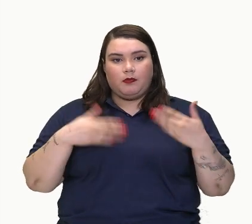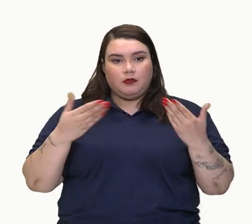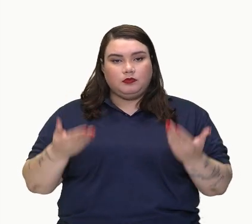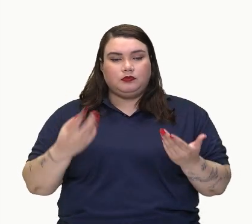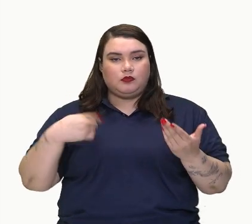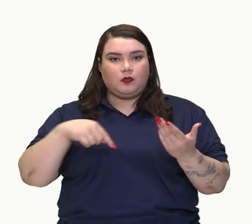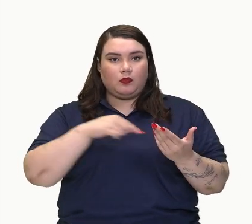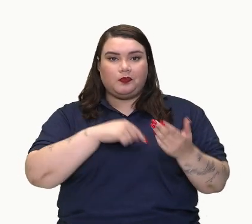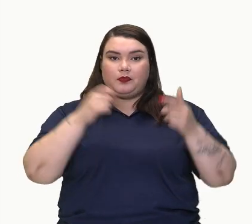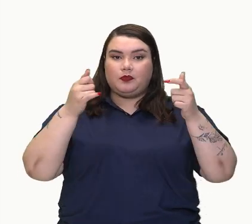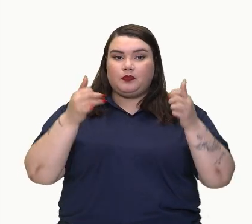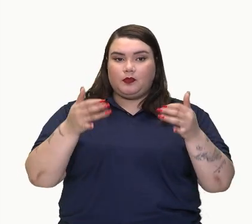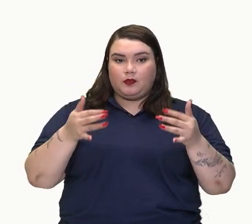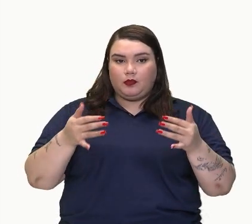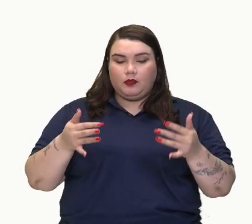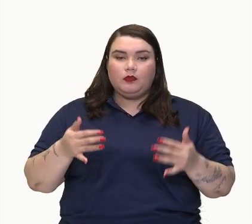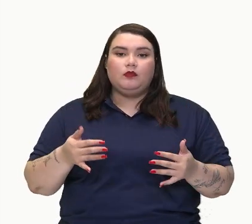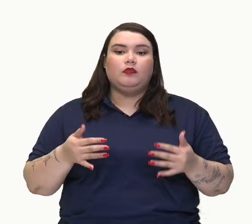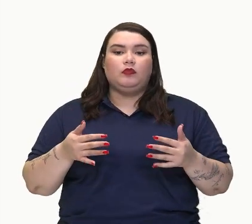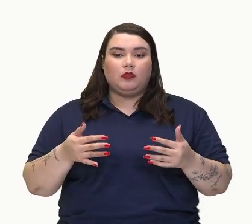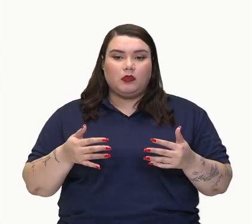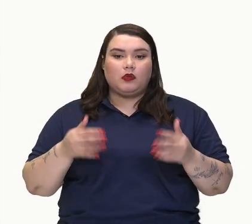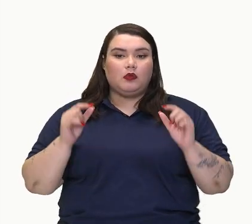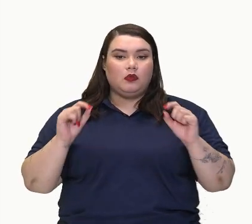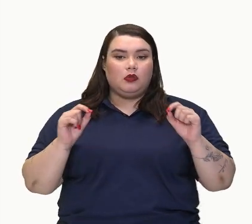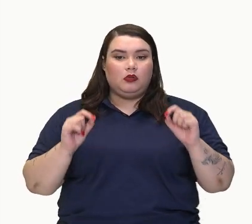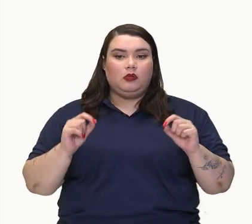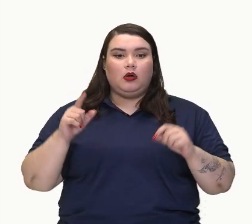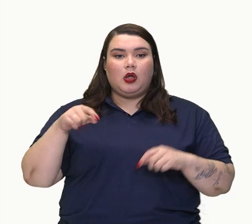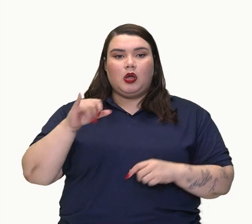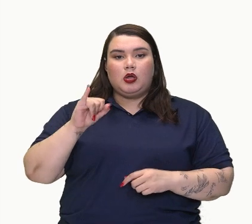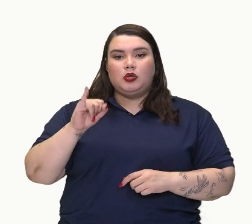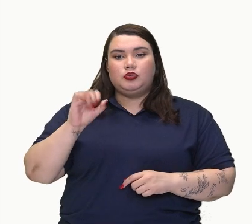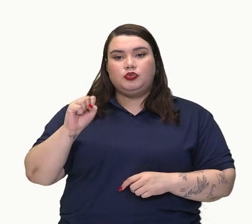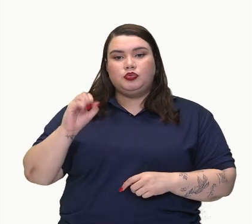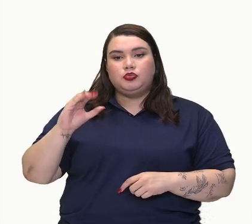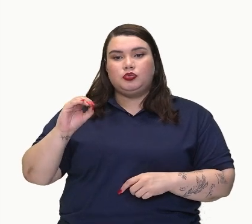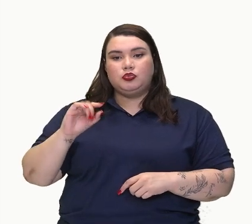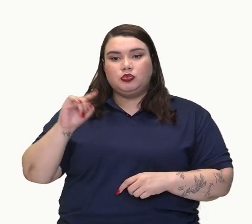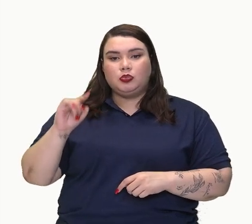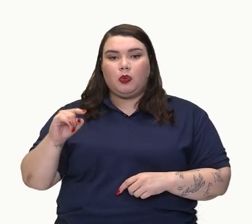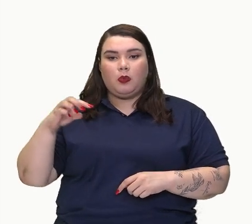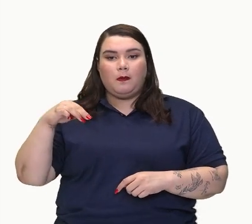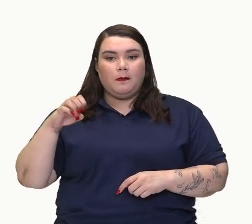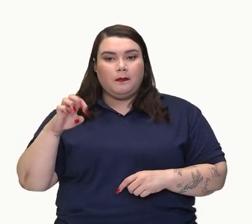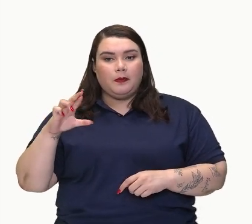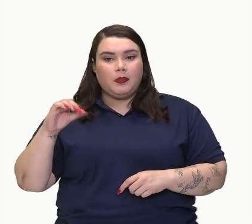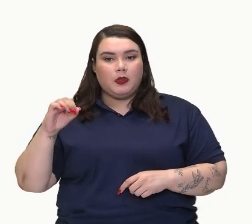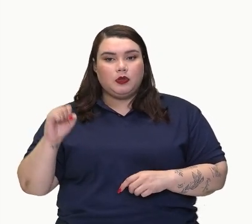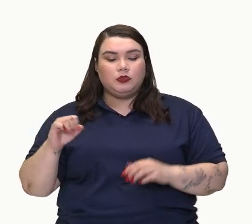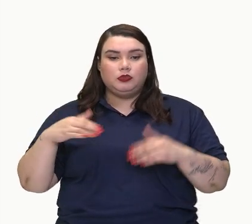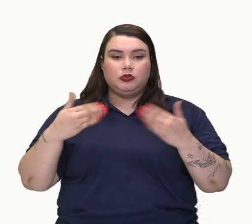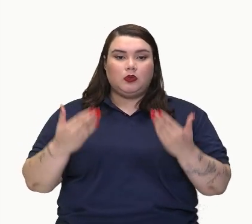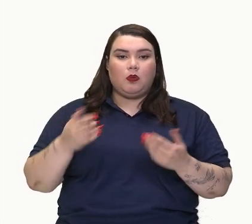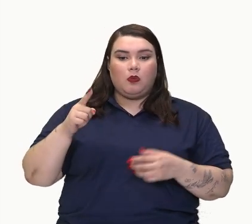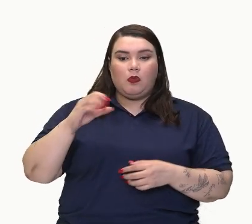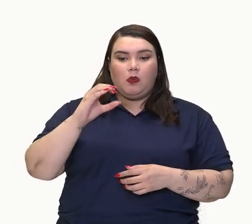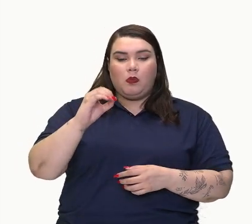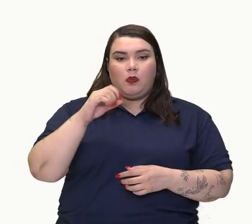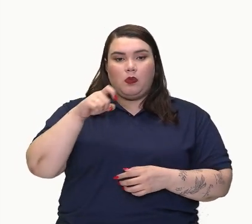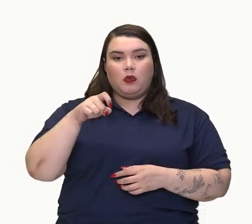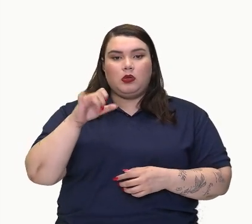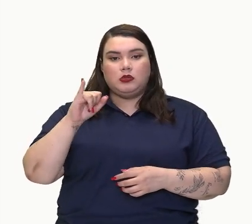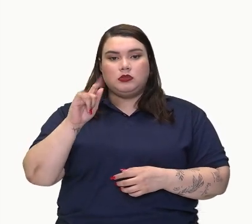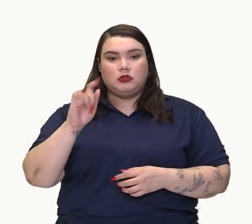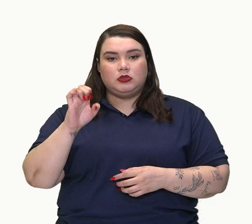está falando aqui de isômeros. Nesse caso, o oxigênio está ligado com o hidrogênio